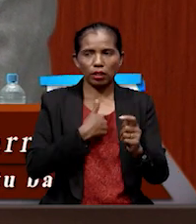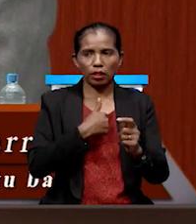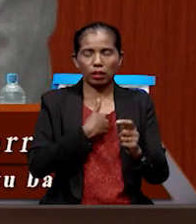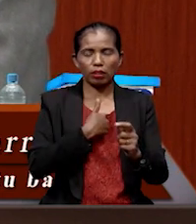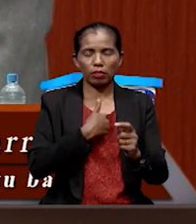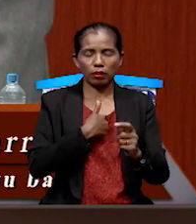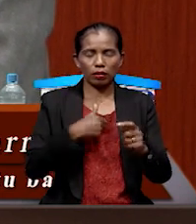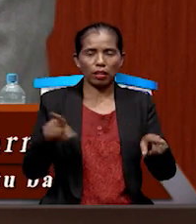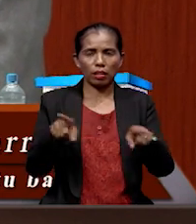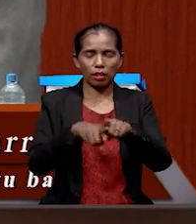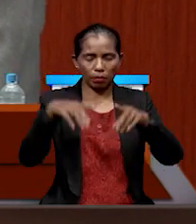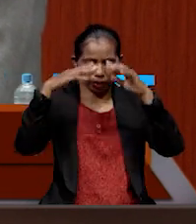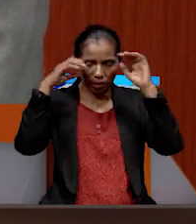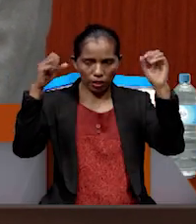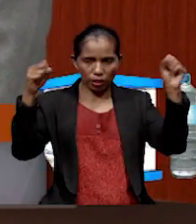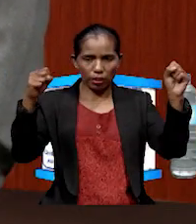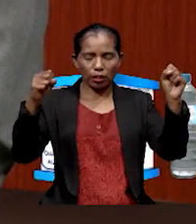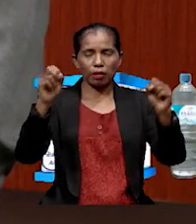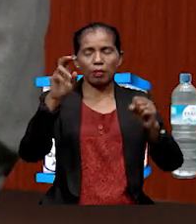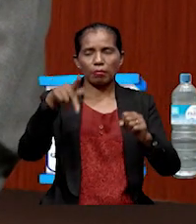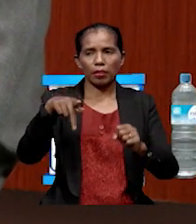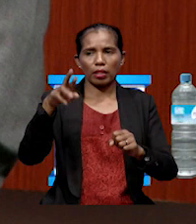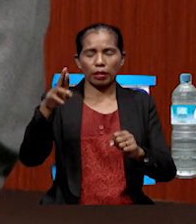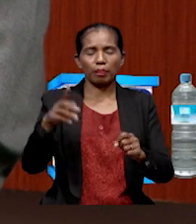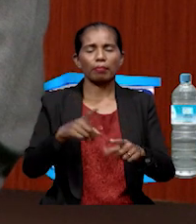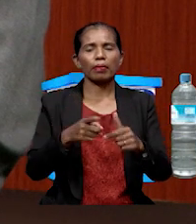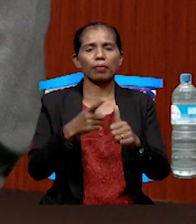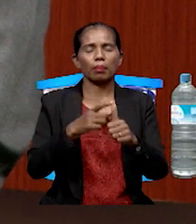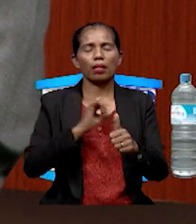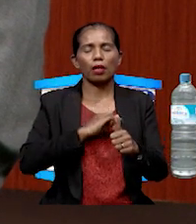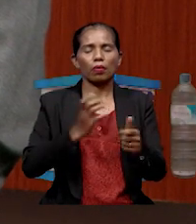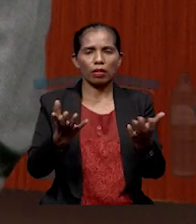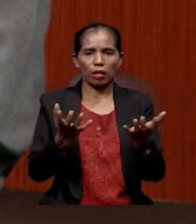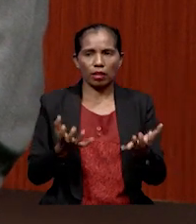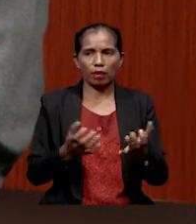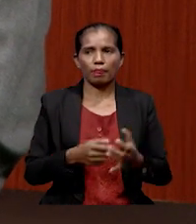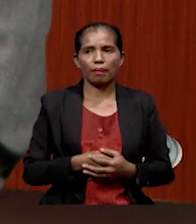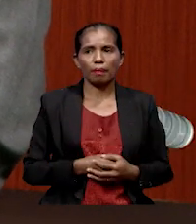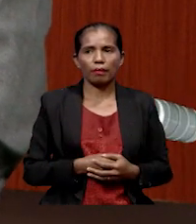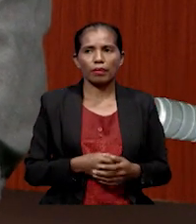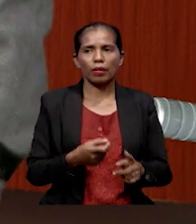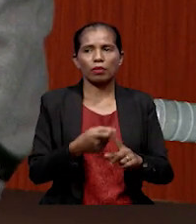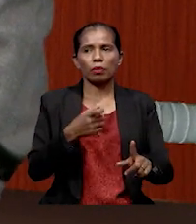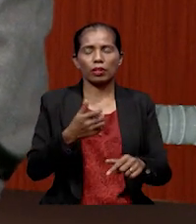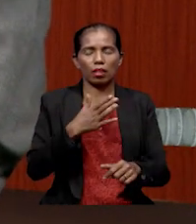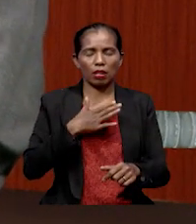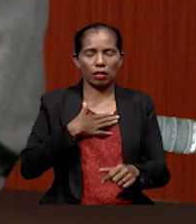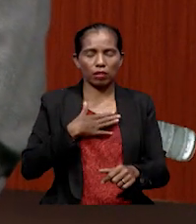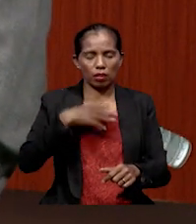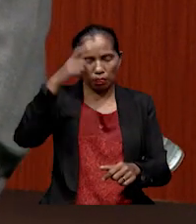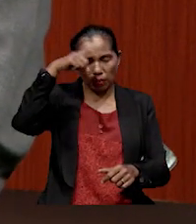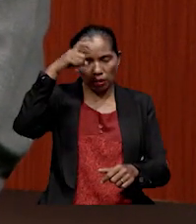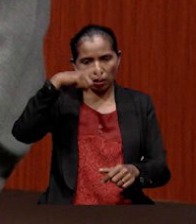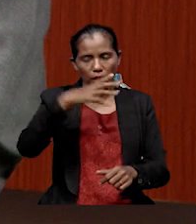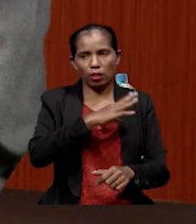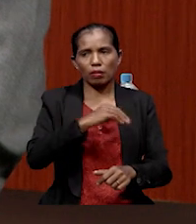saia-se presidente da República, primeiro uma caune commitment rássico. Haune commitment, maiusi haune matenic, na haune